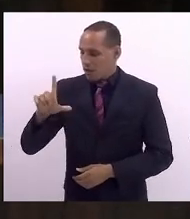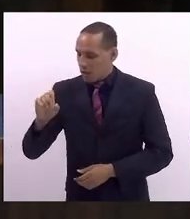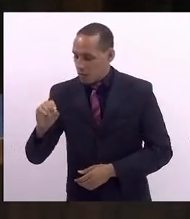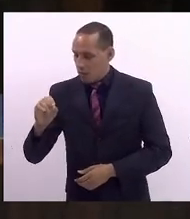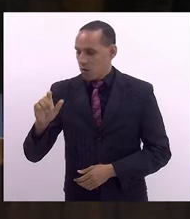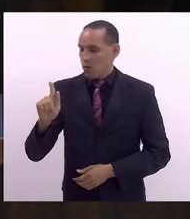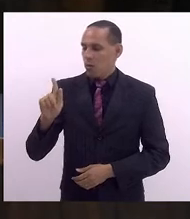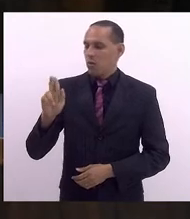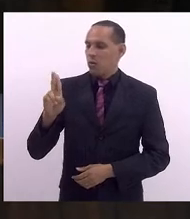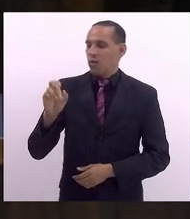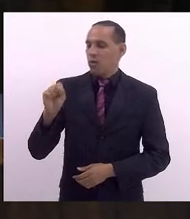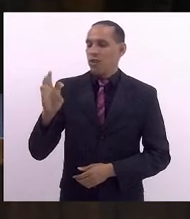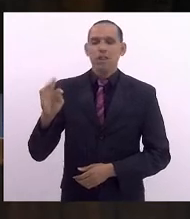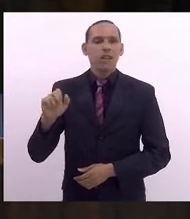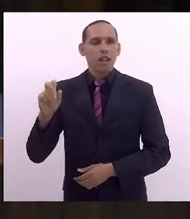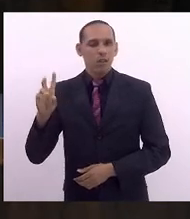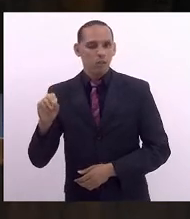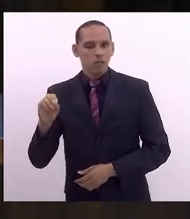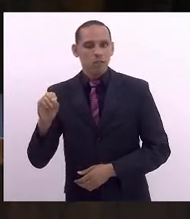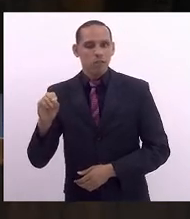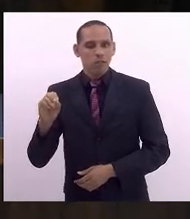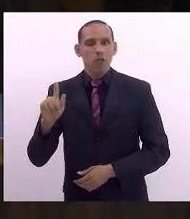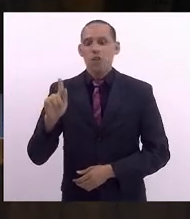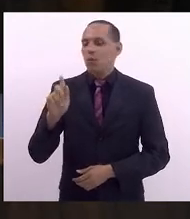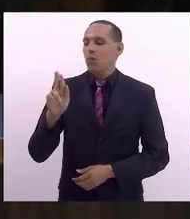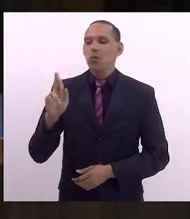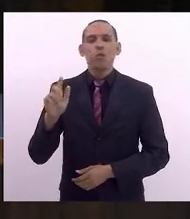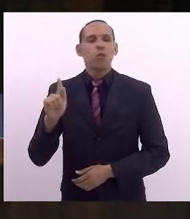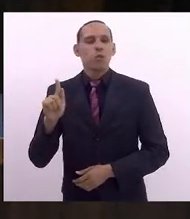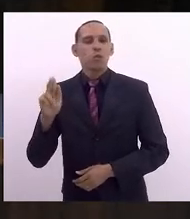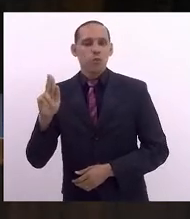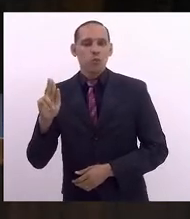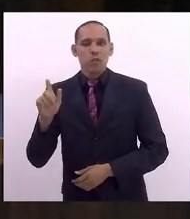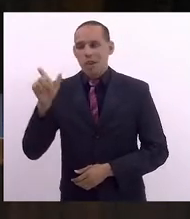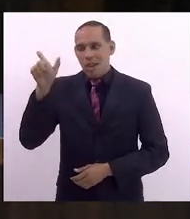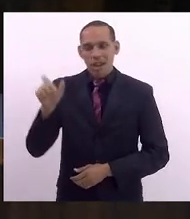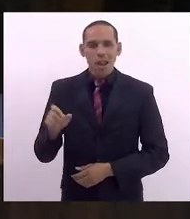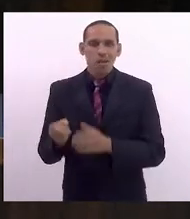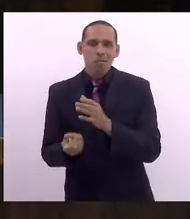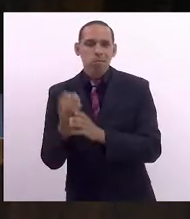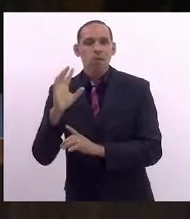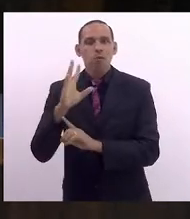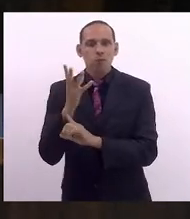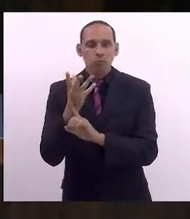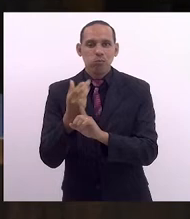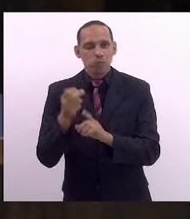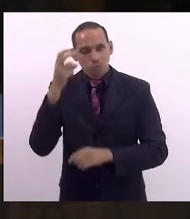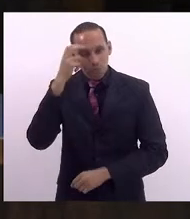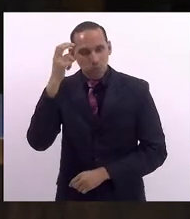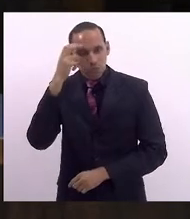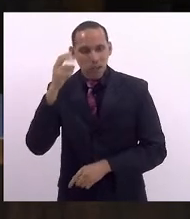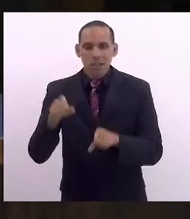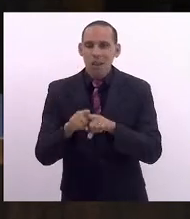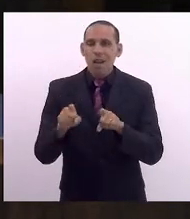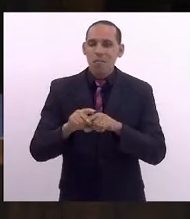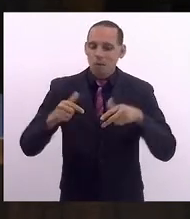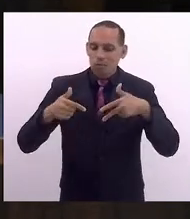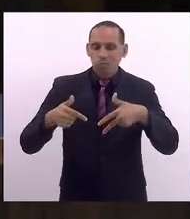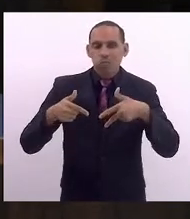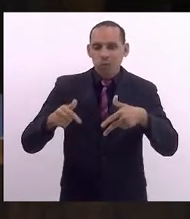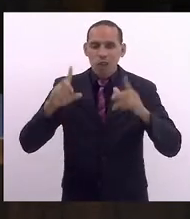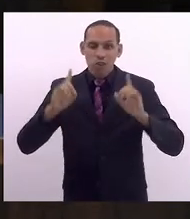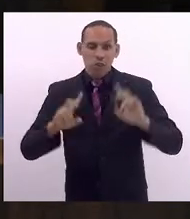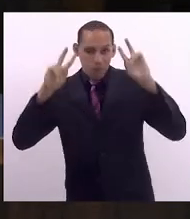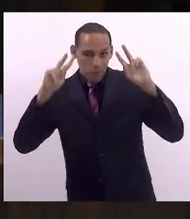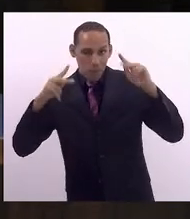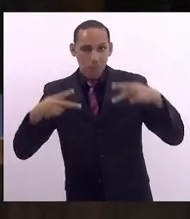Nobre, o Gugu Nobre, que é produtor cultural e ativista dos direitos humanos, a quem convido